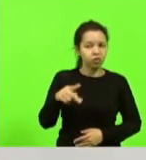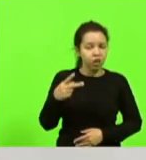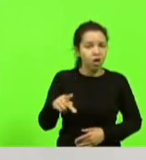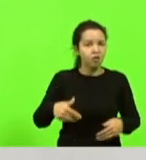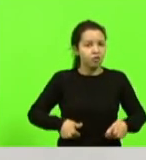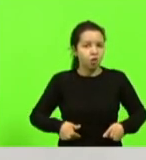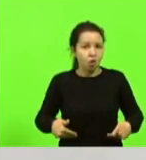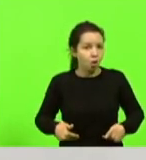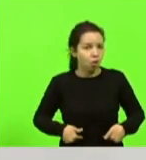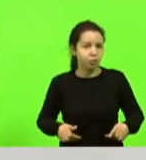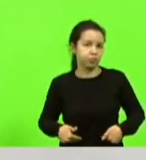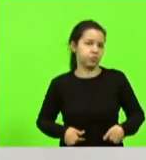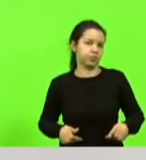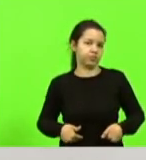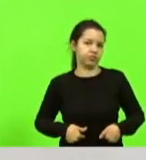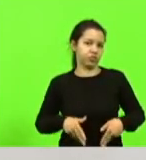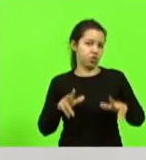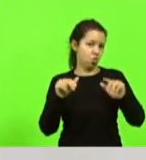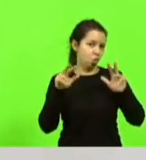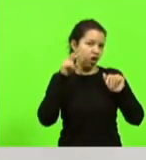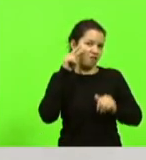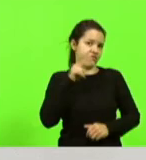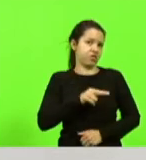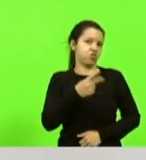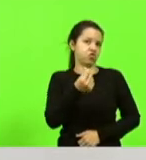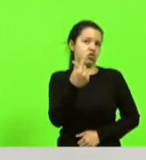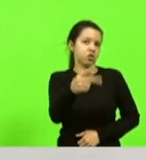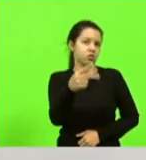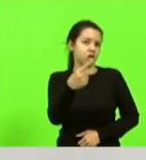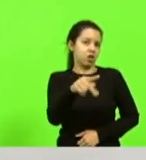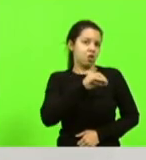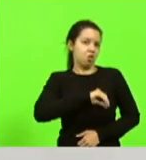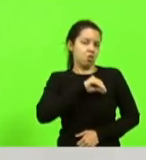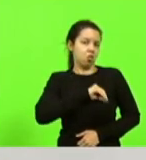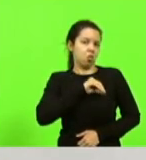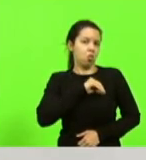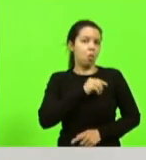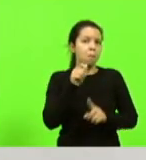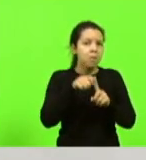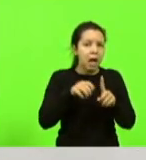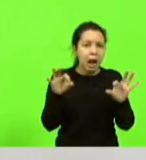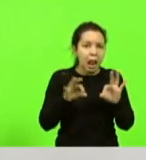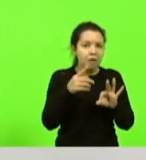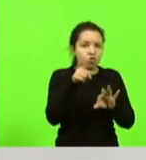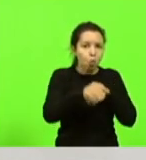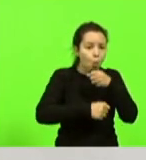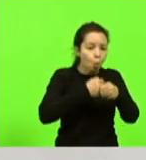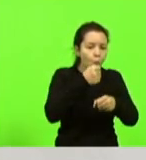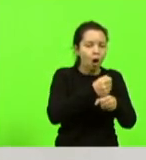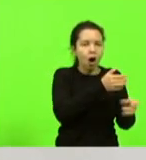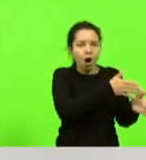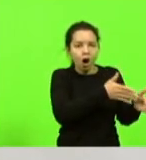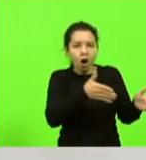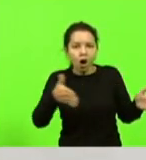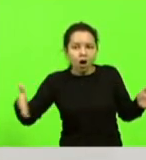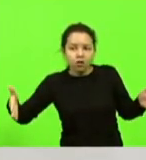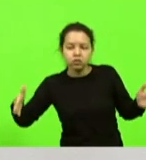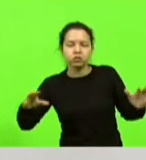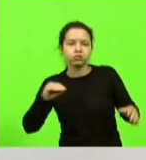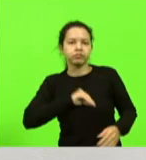viu esse dinheiro que vocês ganham em um mês, no ano inteiro. Em um ano inteiro de trabalho.